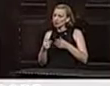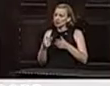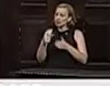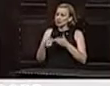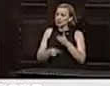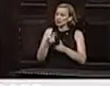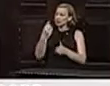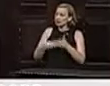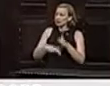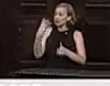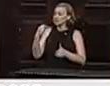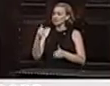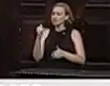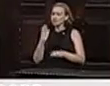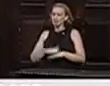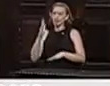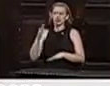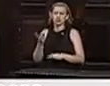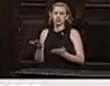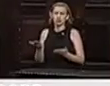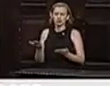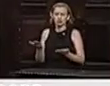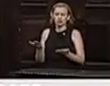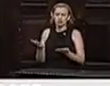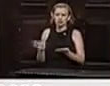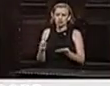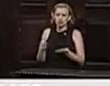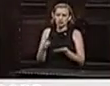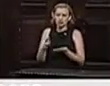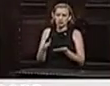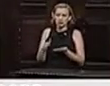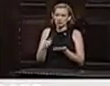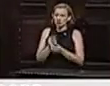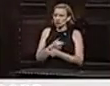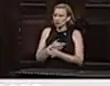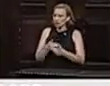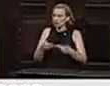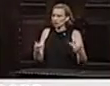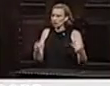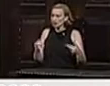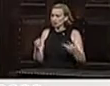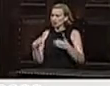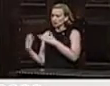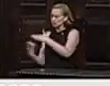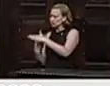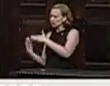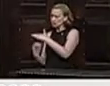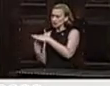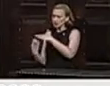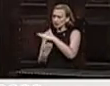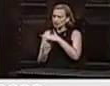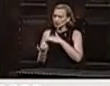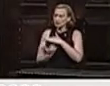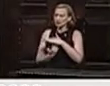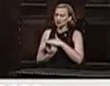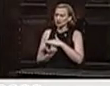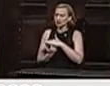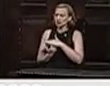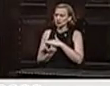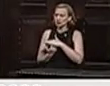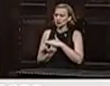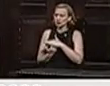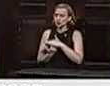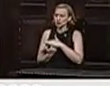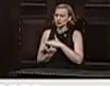conseguimos cobrar. E boa parte dessas empresas que nos devem, não é verdade dizer que essas empresas